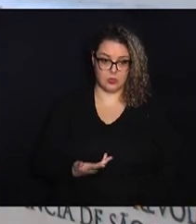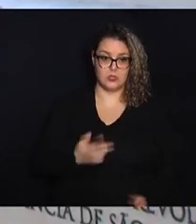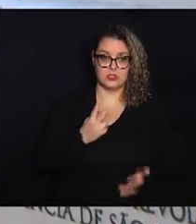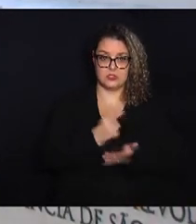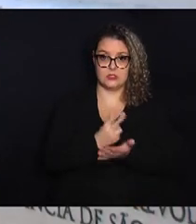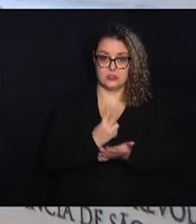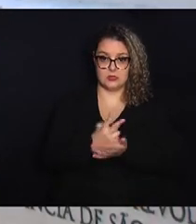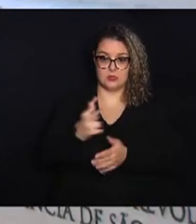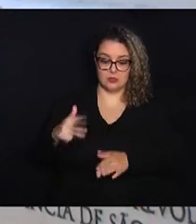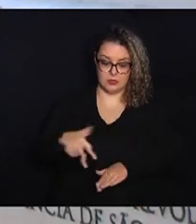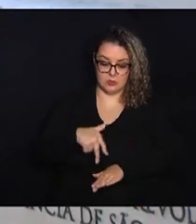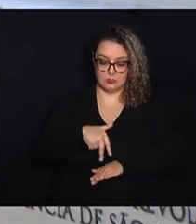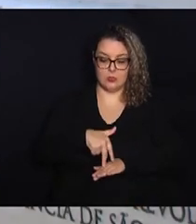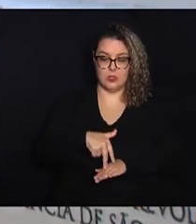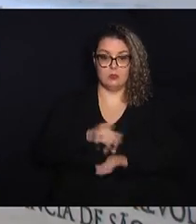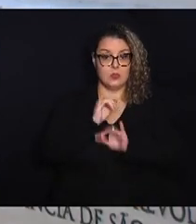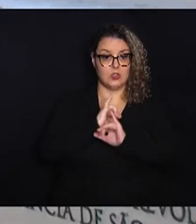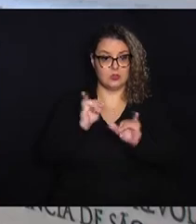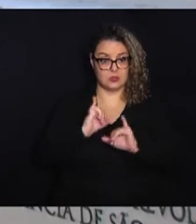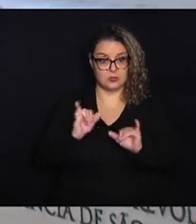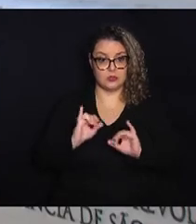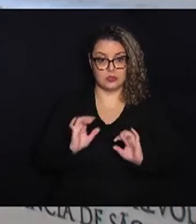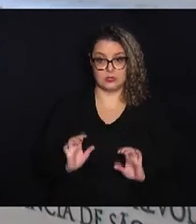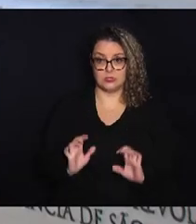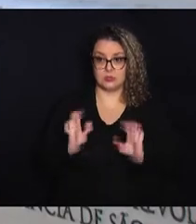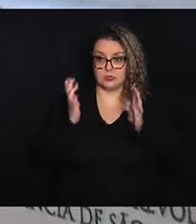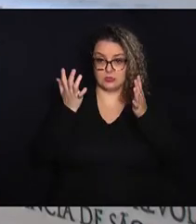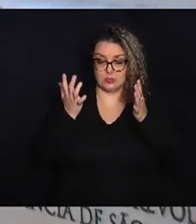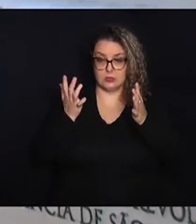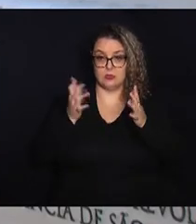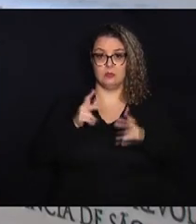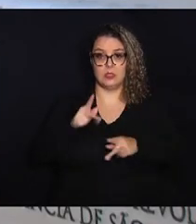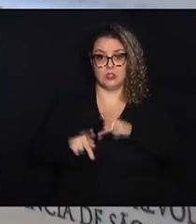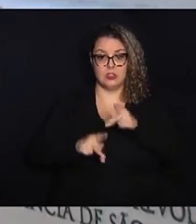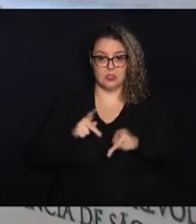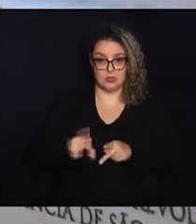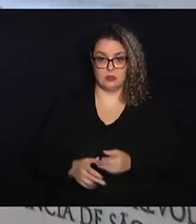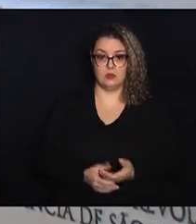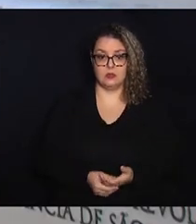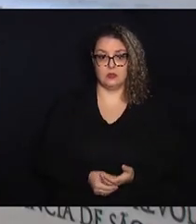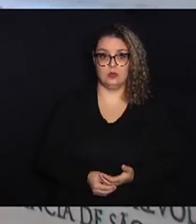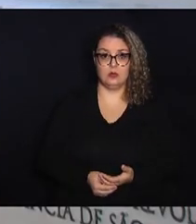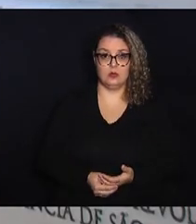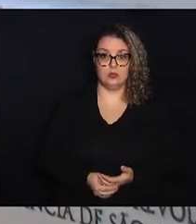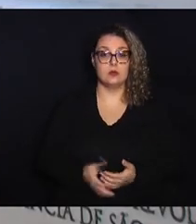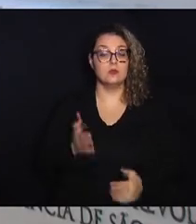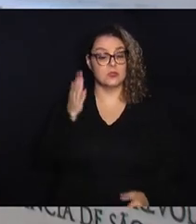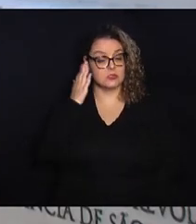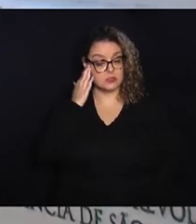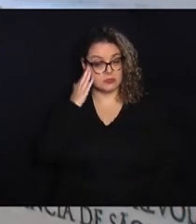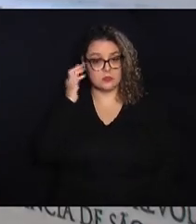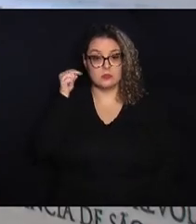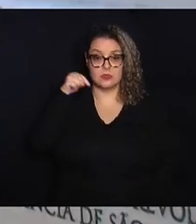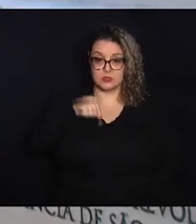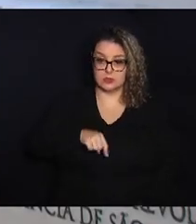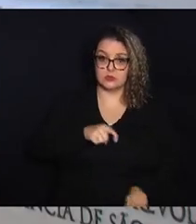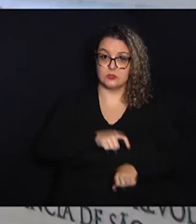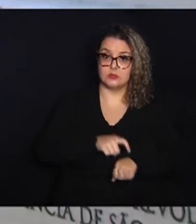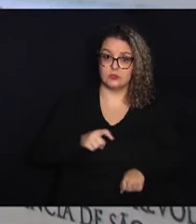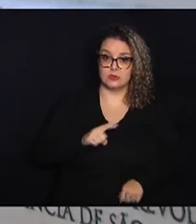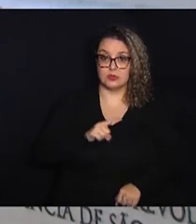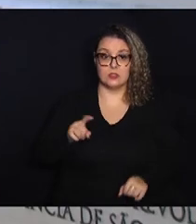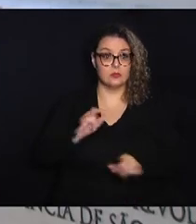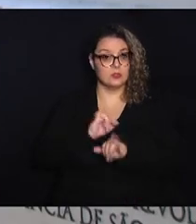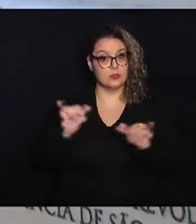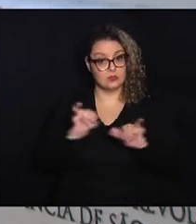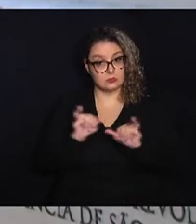aqui para divulgar este evento, para que a população fique sabendo deste episódio, que não é tão